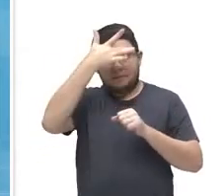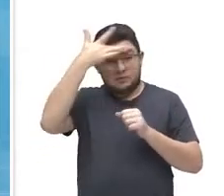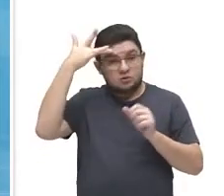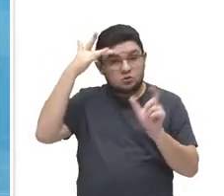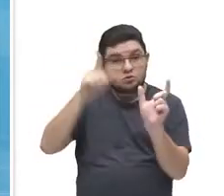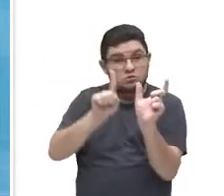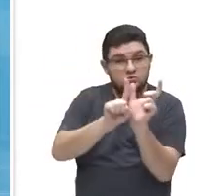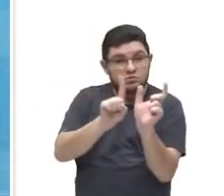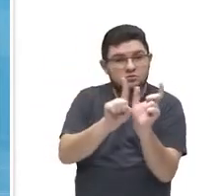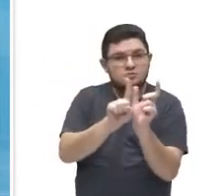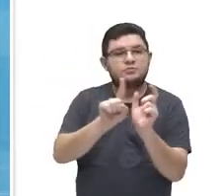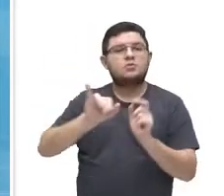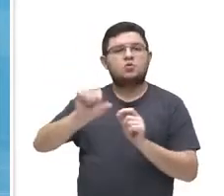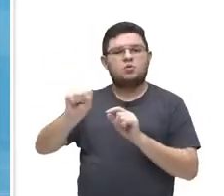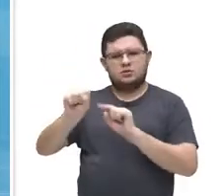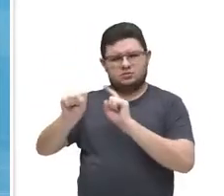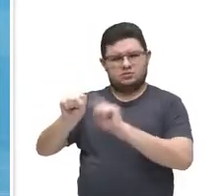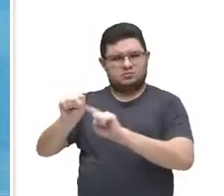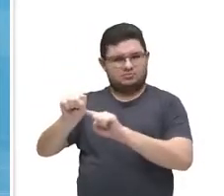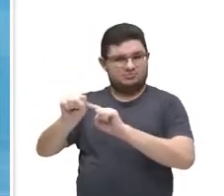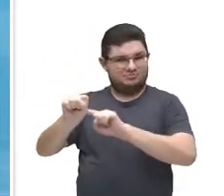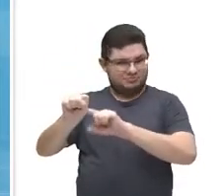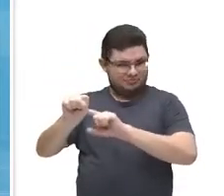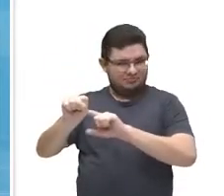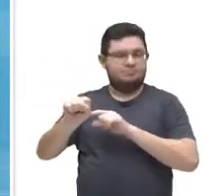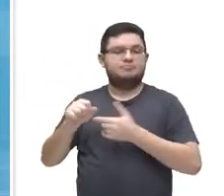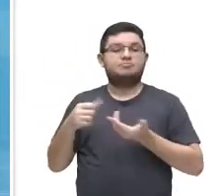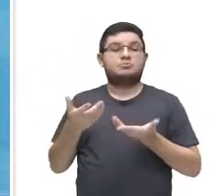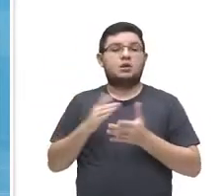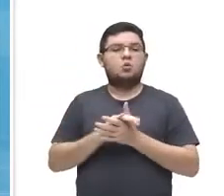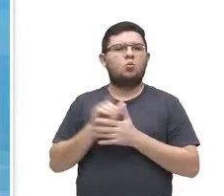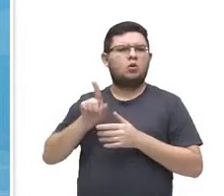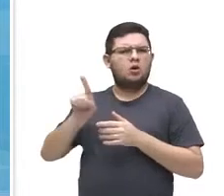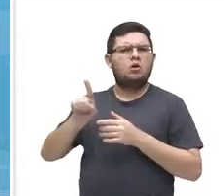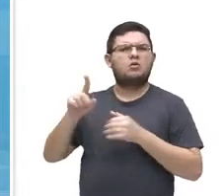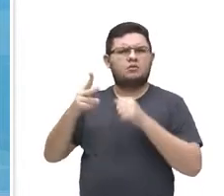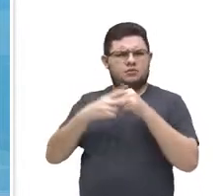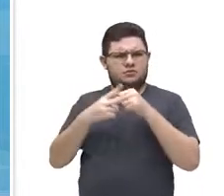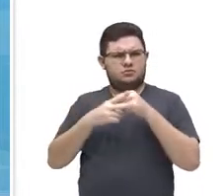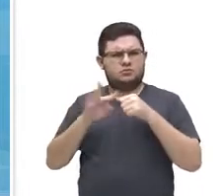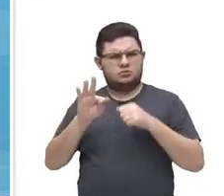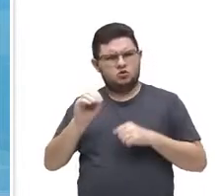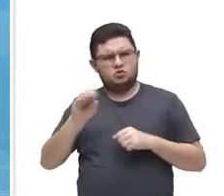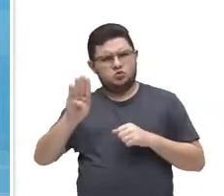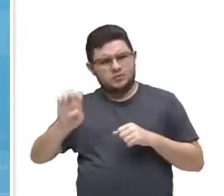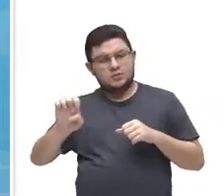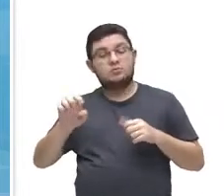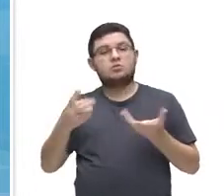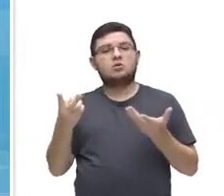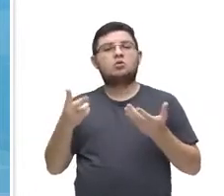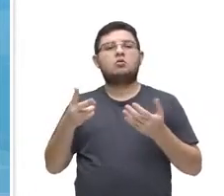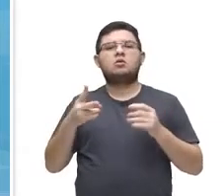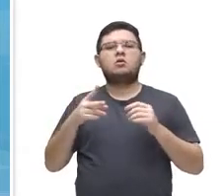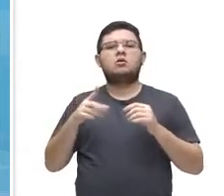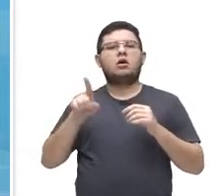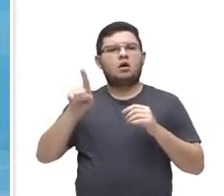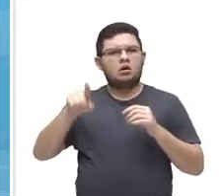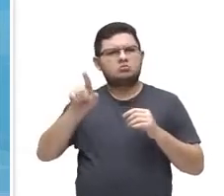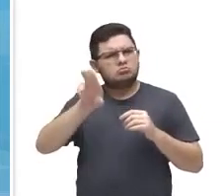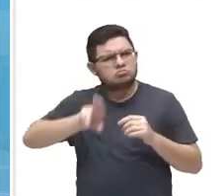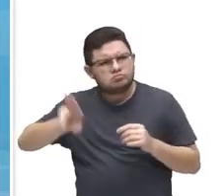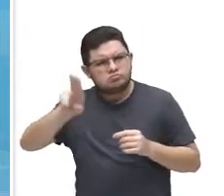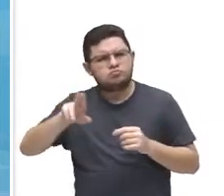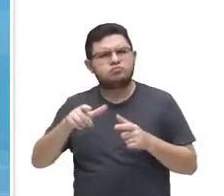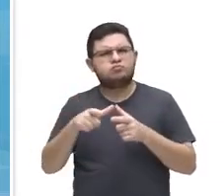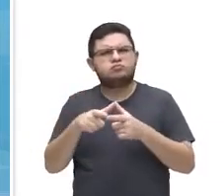Repare que ele tem terminação em S. Embora seja o verbo to be, que é um verbo aí, então, muito utilizado, é um